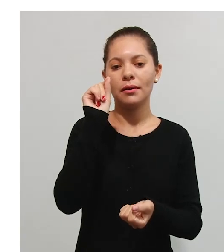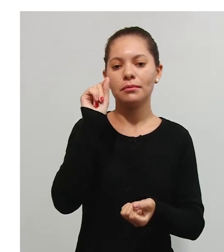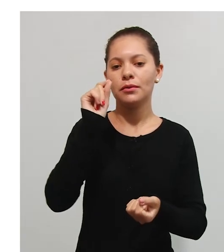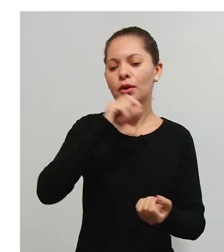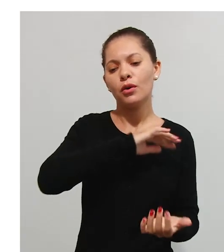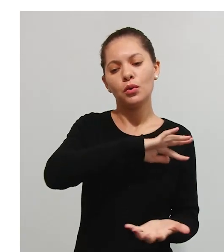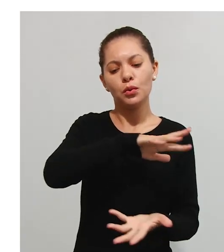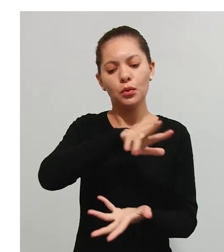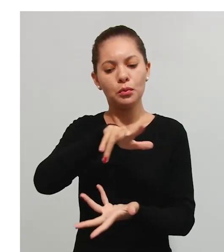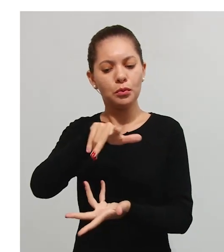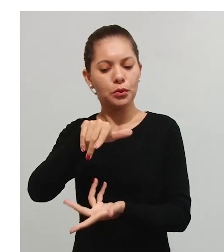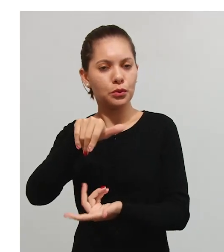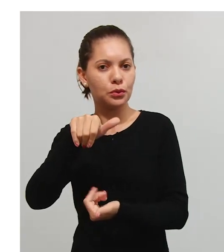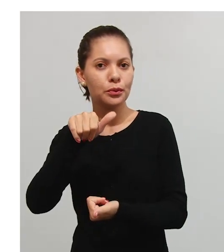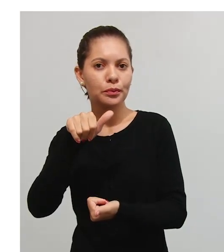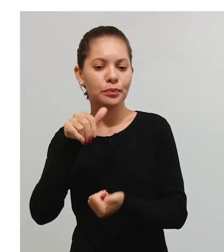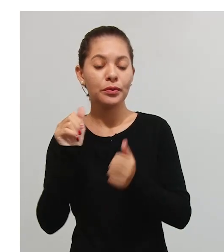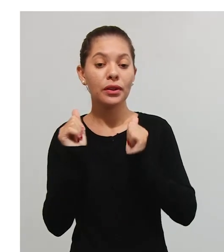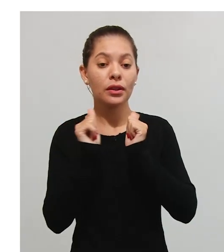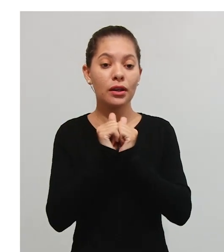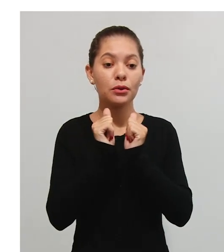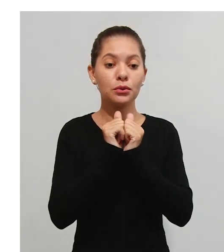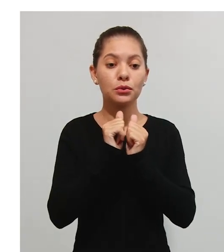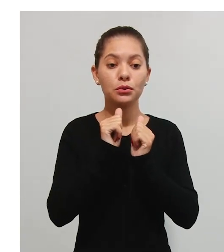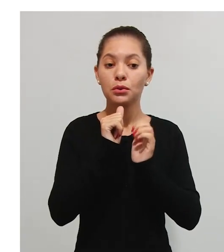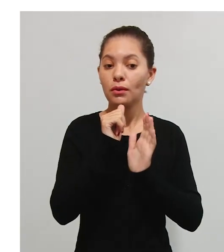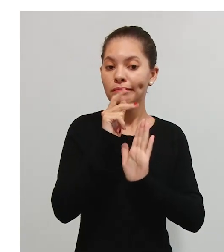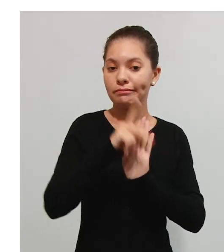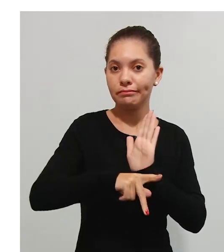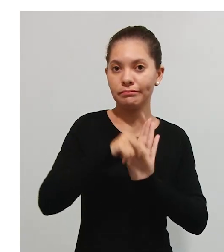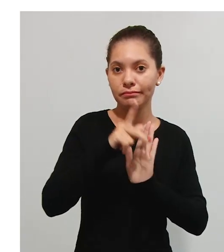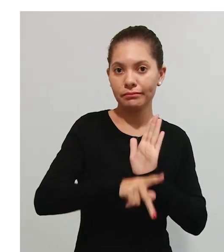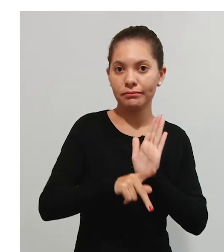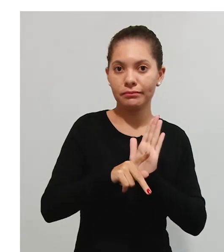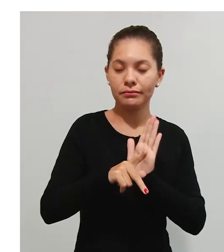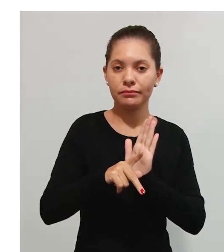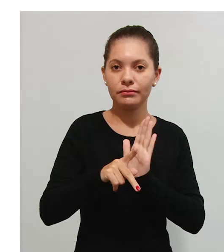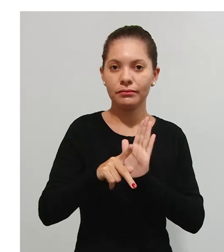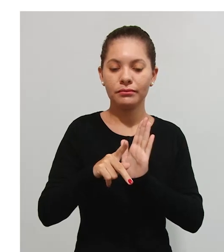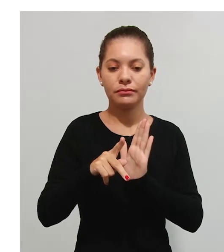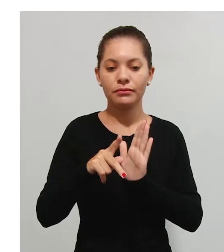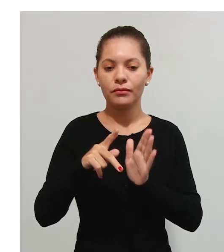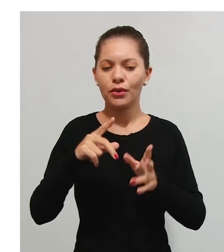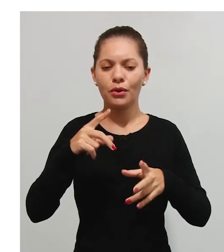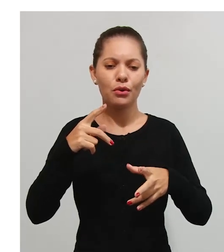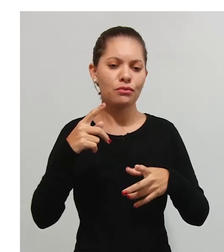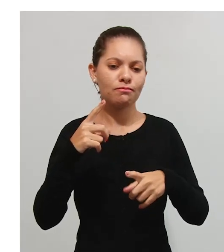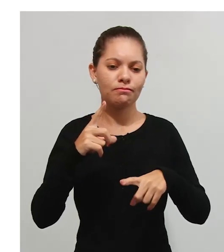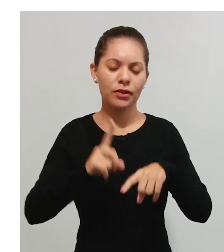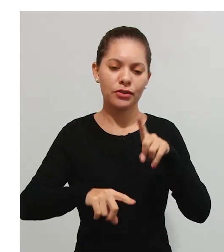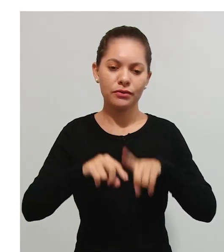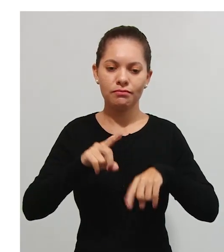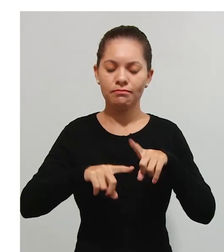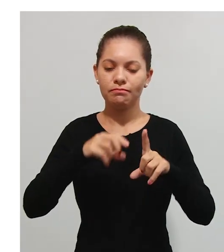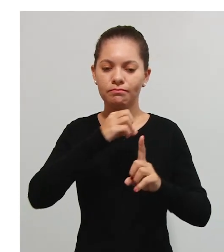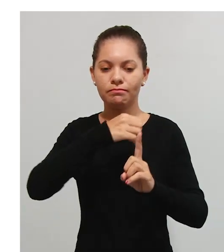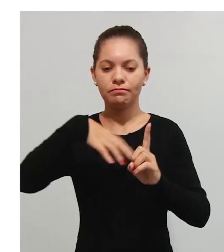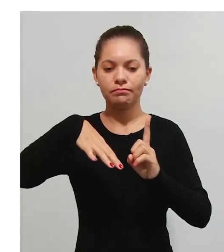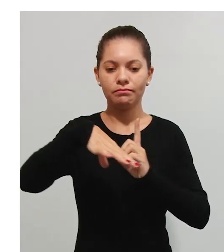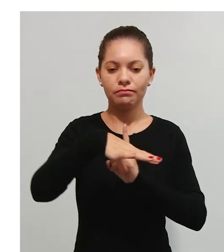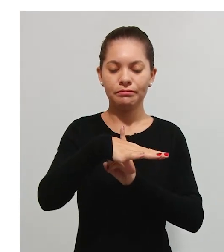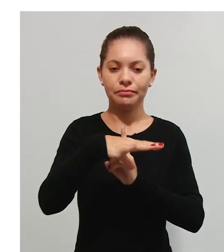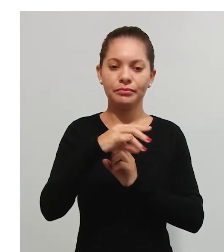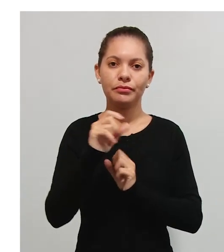humanitárias, participando ativamente de projetos ou atividades sociais. Então,